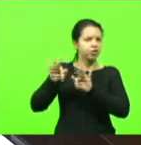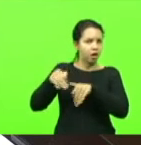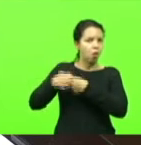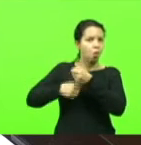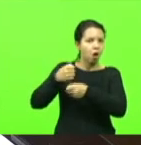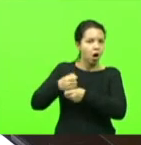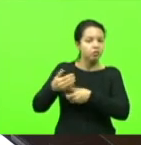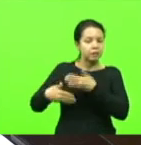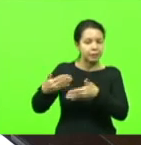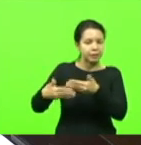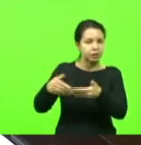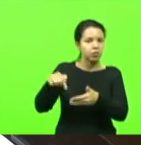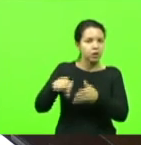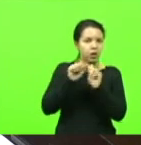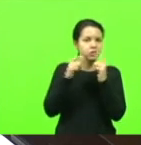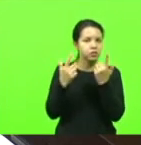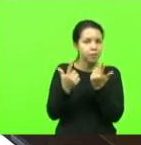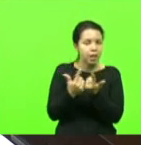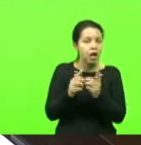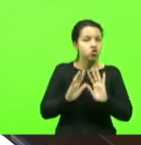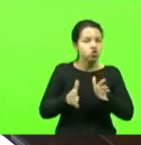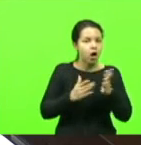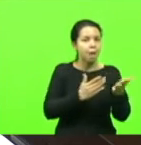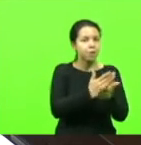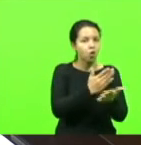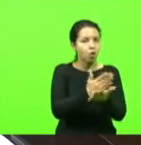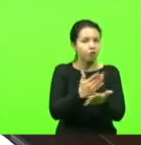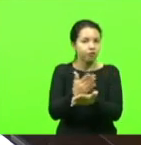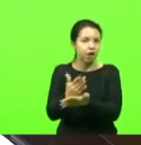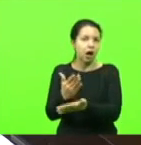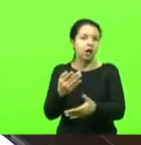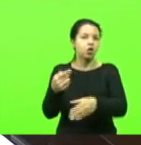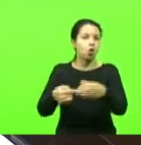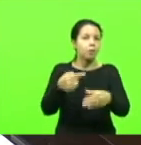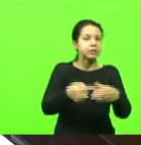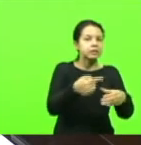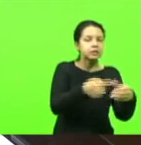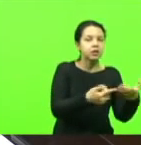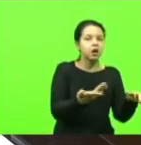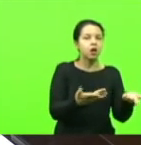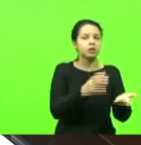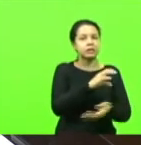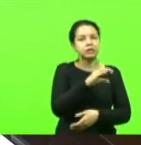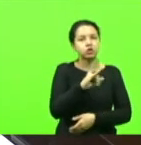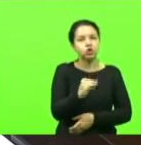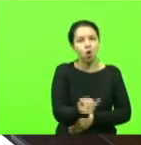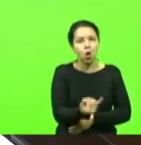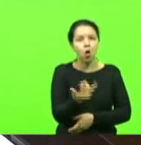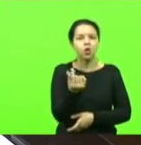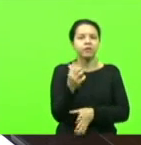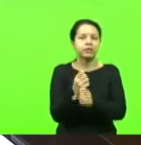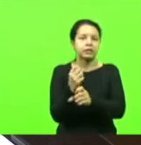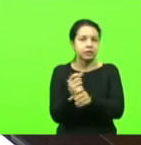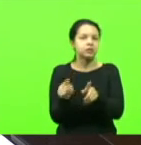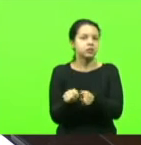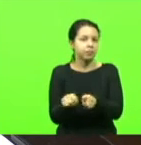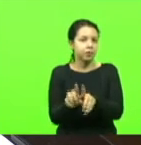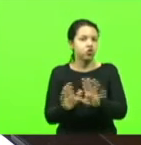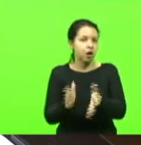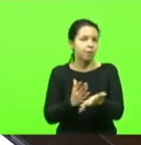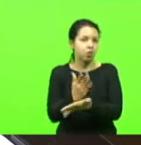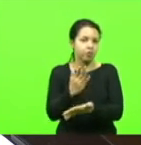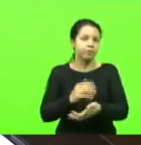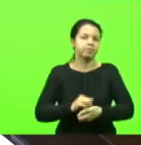2020 está tramitando na casa já passou aprovada pelas demais comissões ccj e Finanças